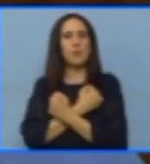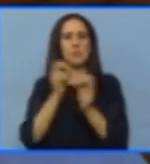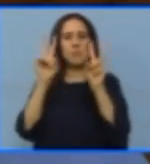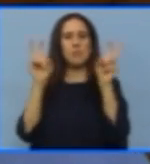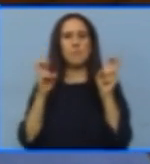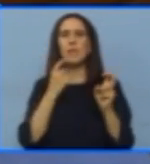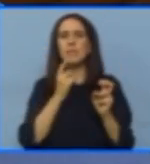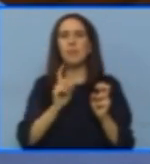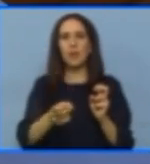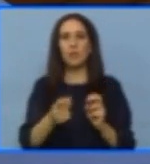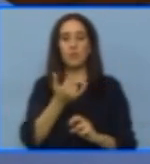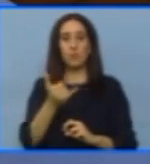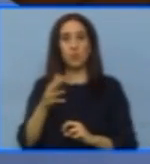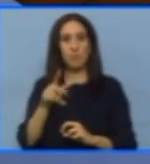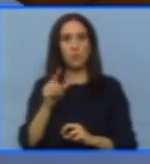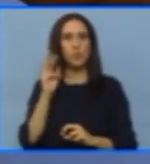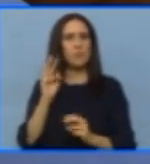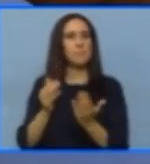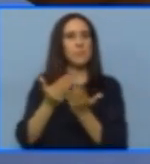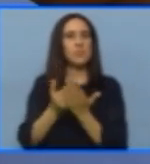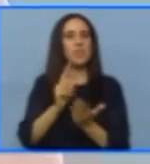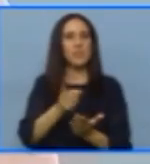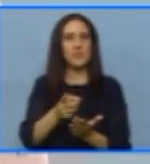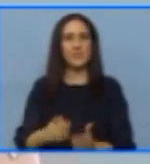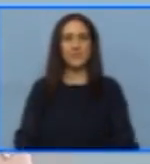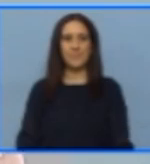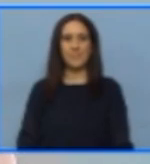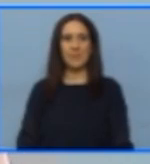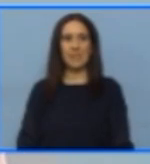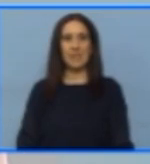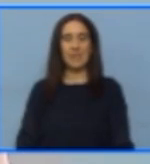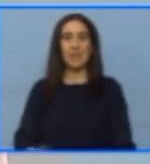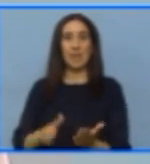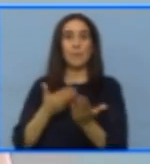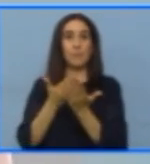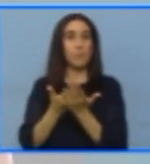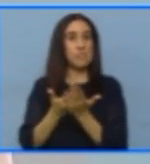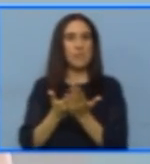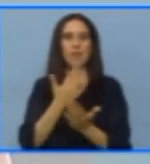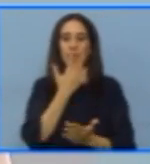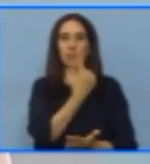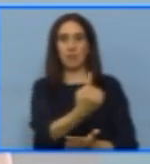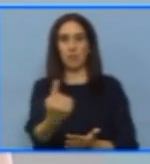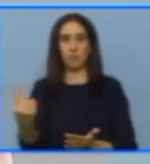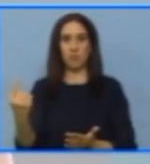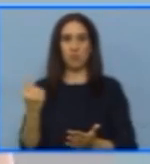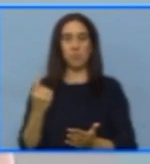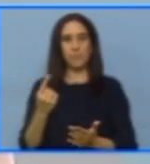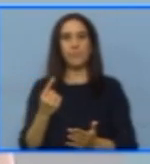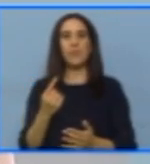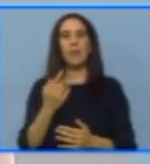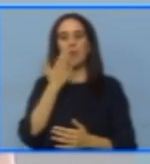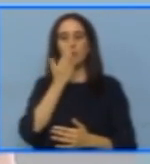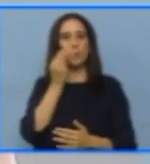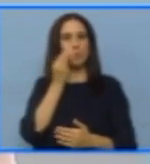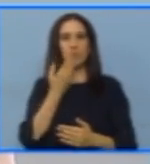que é feita aos 22.000 escuteiros? A proposta é que cada um deles seja capaz de, numa atitude própria